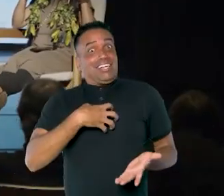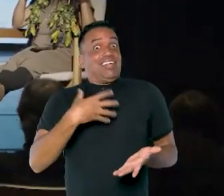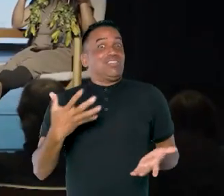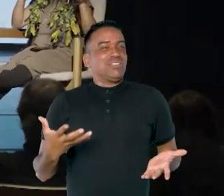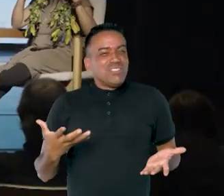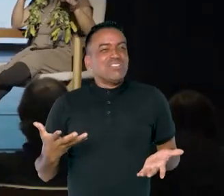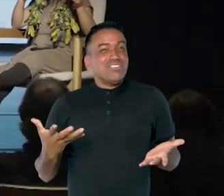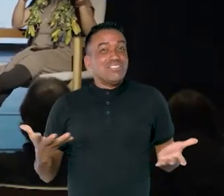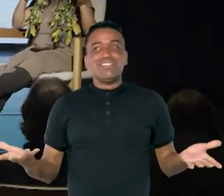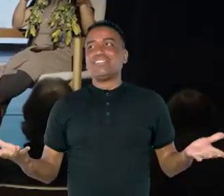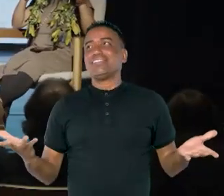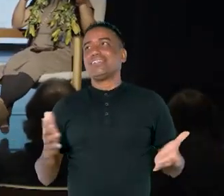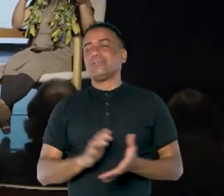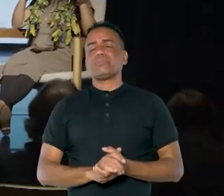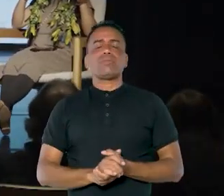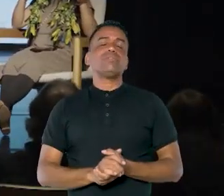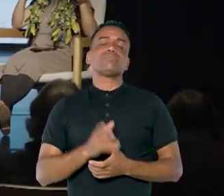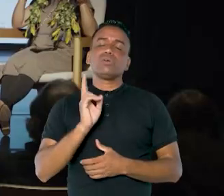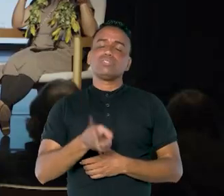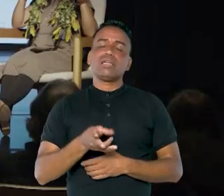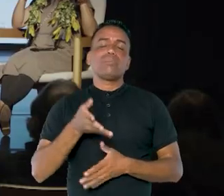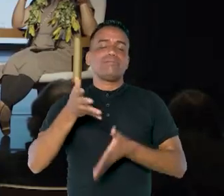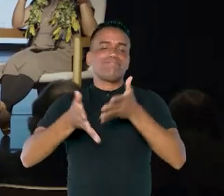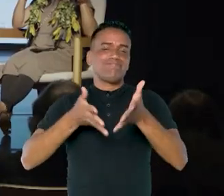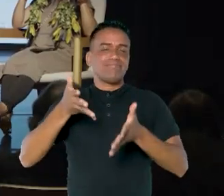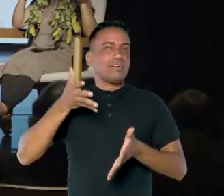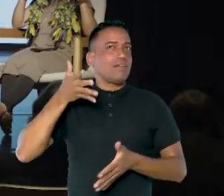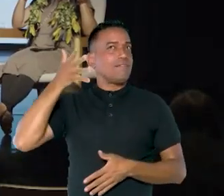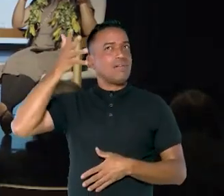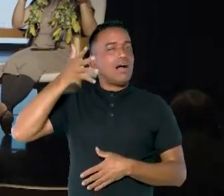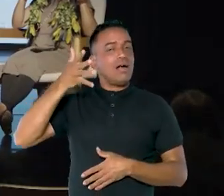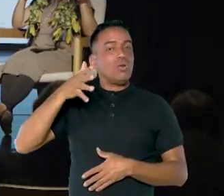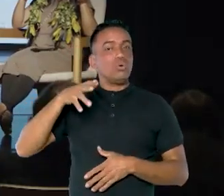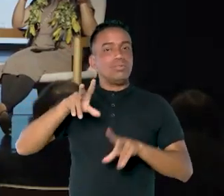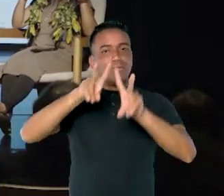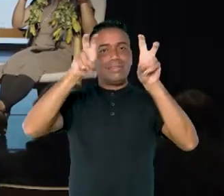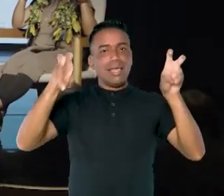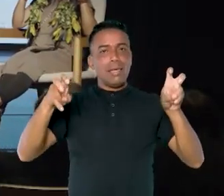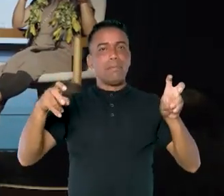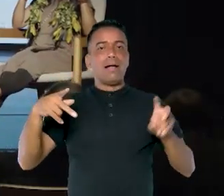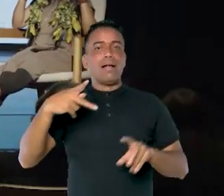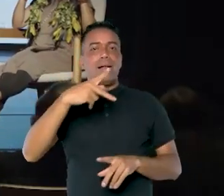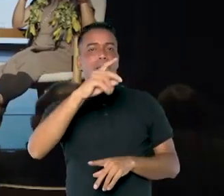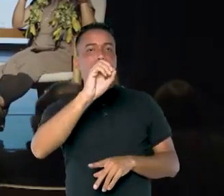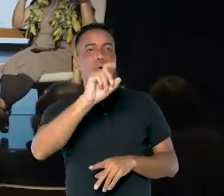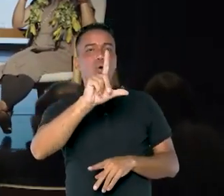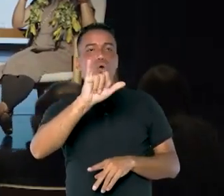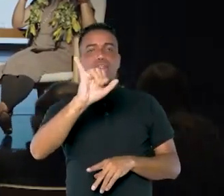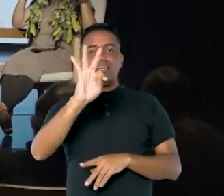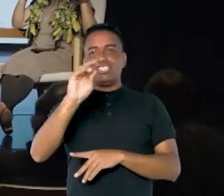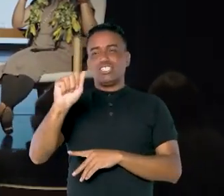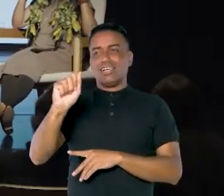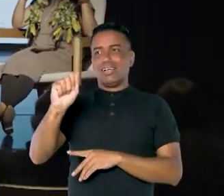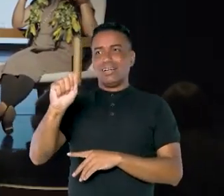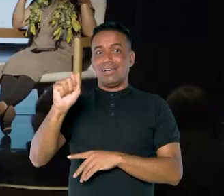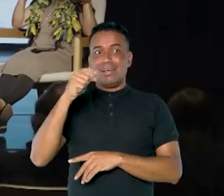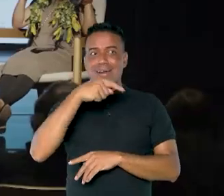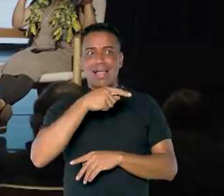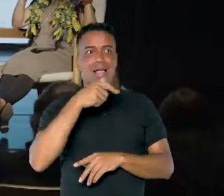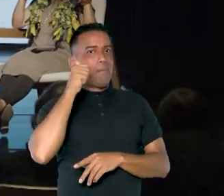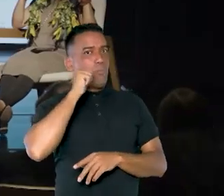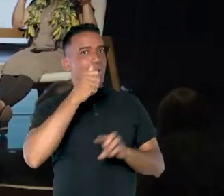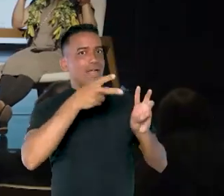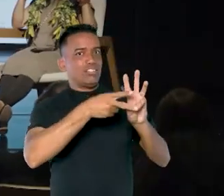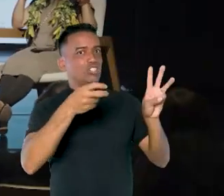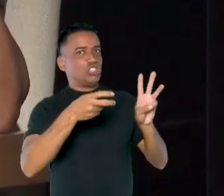sempre falo que, quando eu converso sobre política, né? A política, quase nós, mulheres indígenas, a gente não fala sobre esse